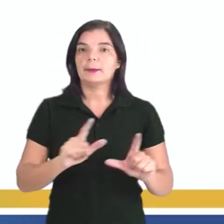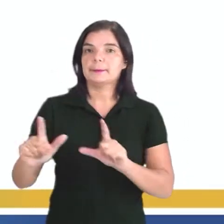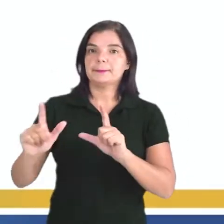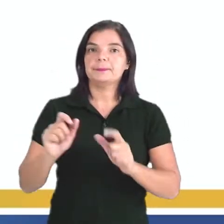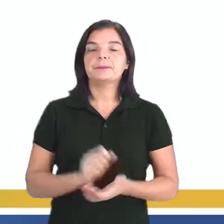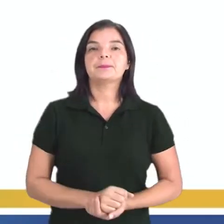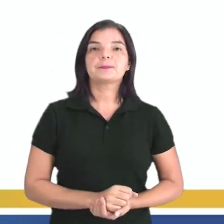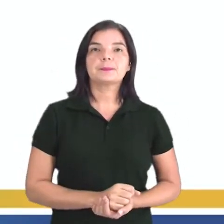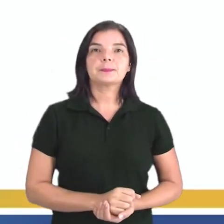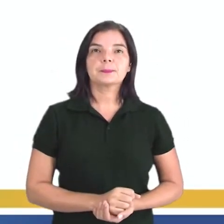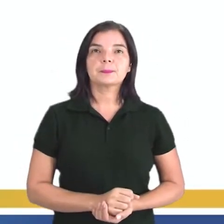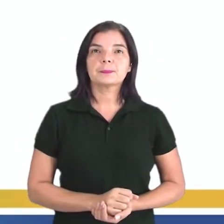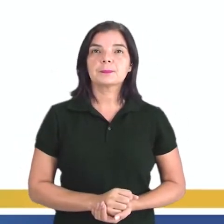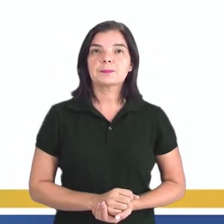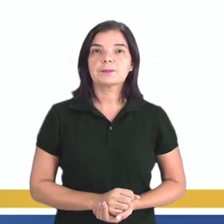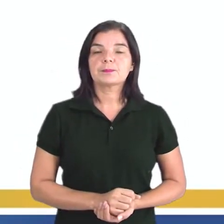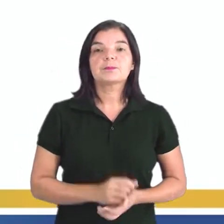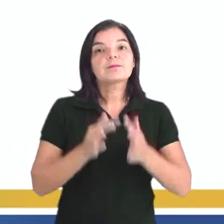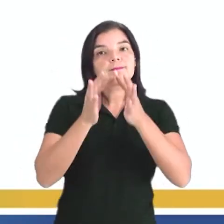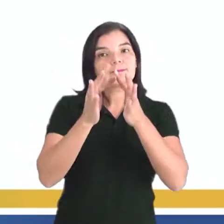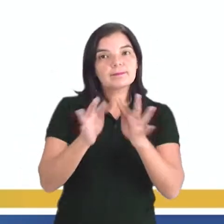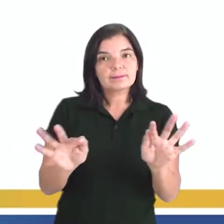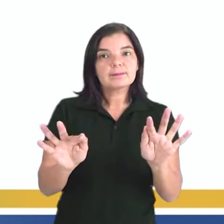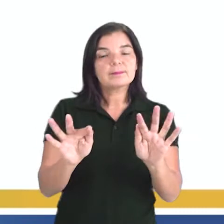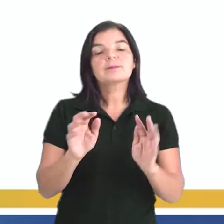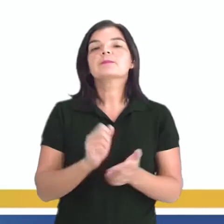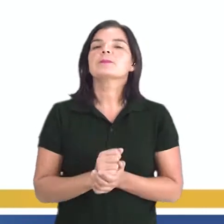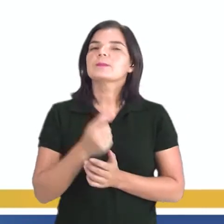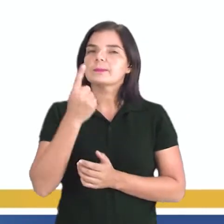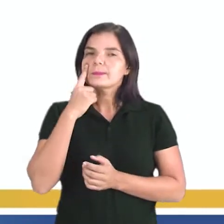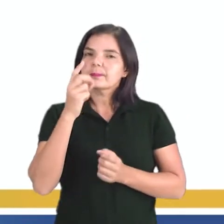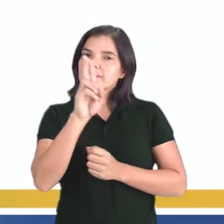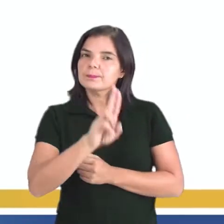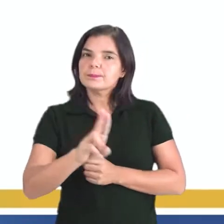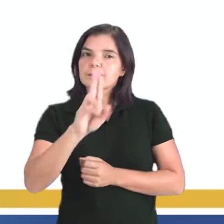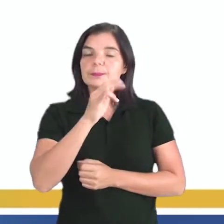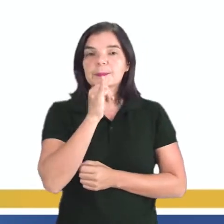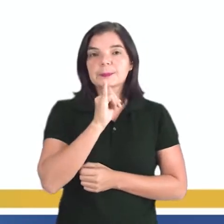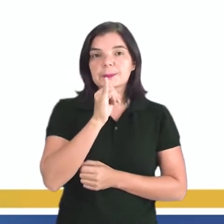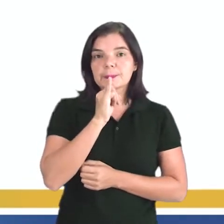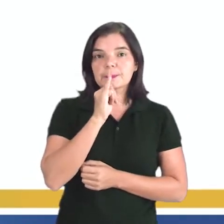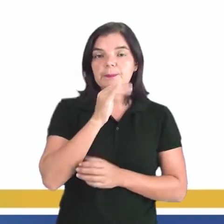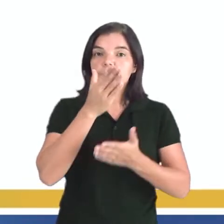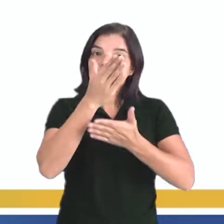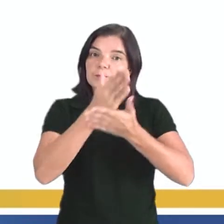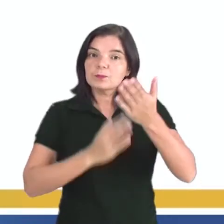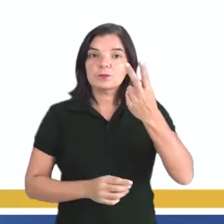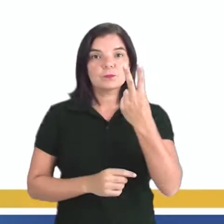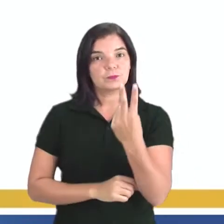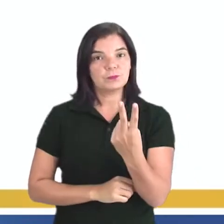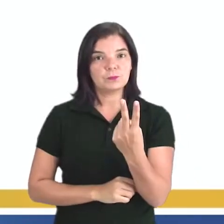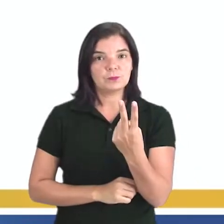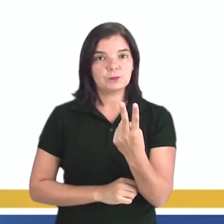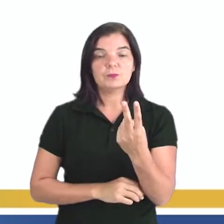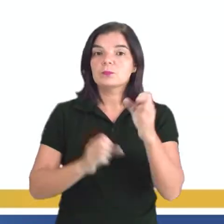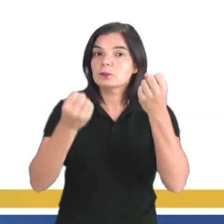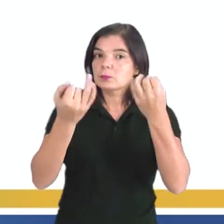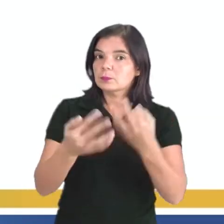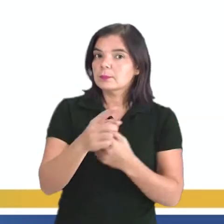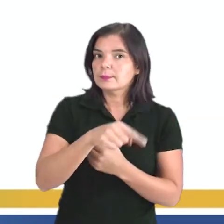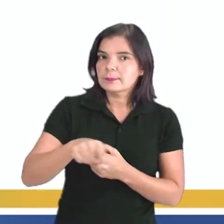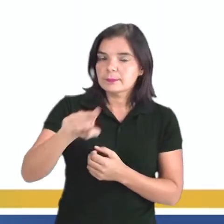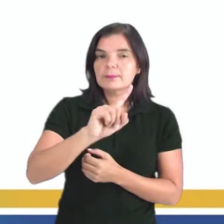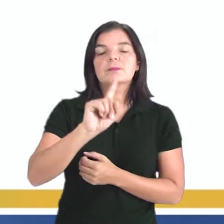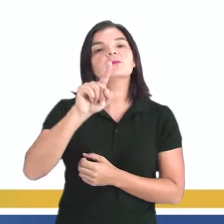aí. Nós pegamos essa frase, né, que nós acabamos de usar como exemplo, e nós dividimos em duas. Como eu falei para vocês,